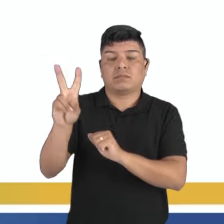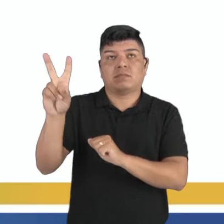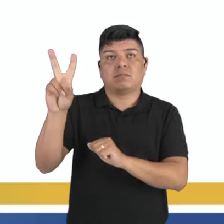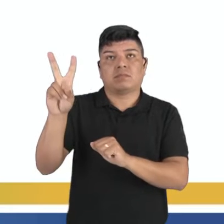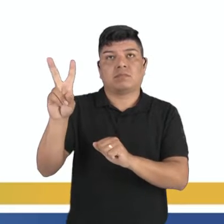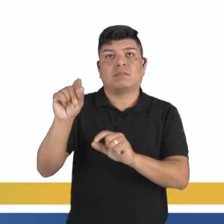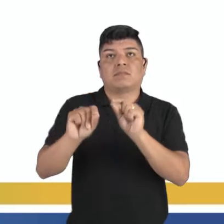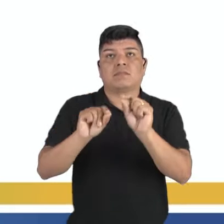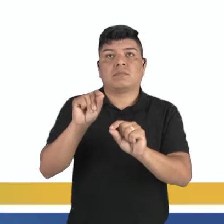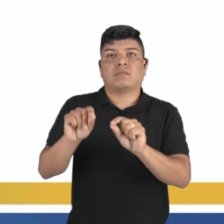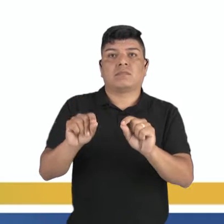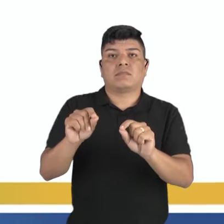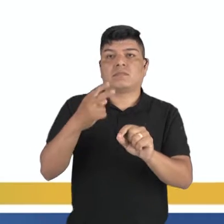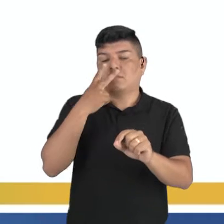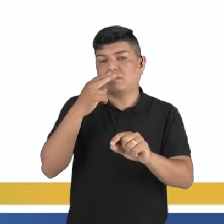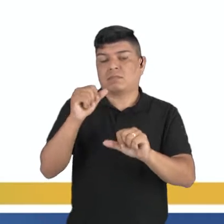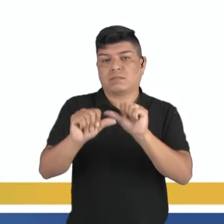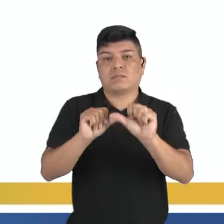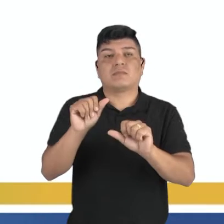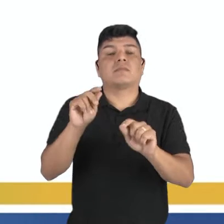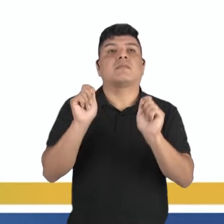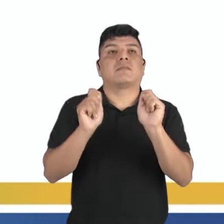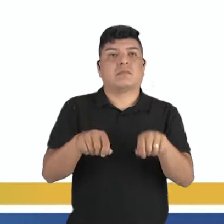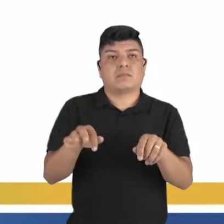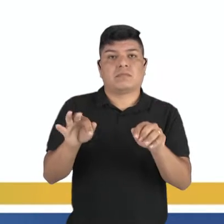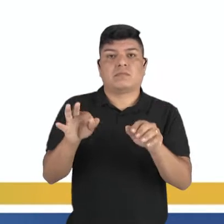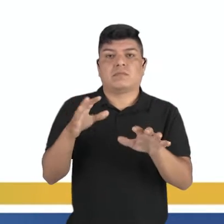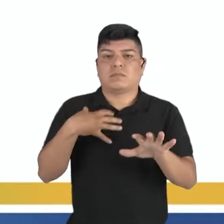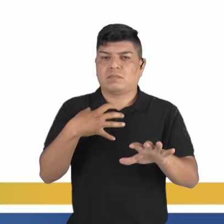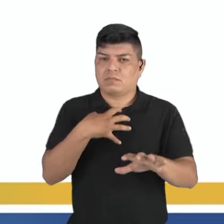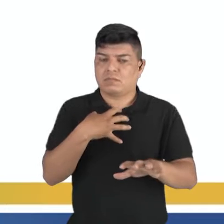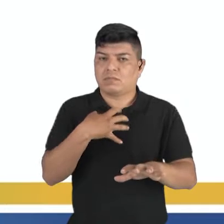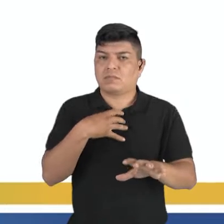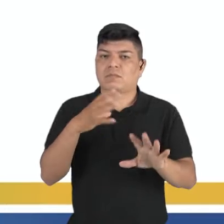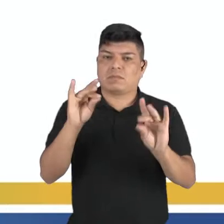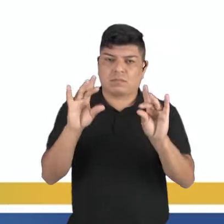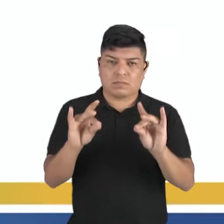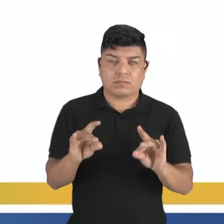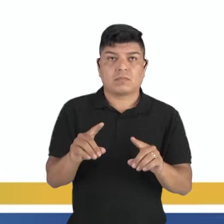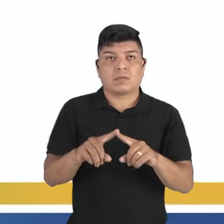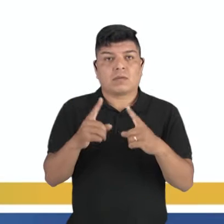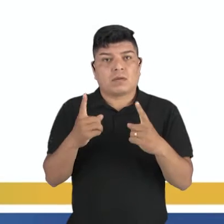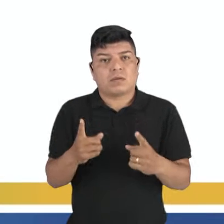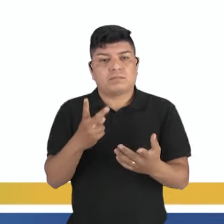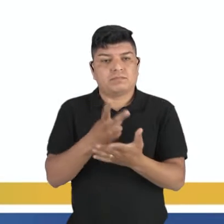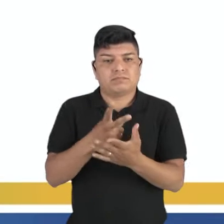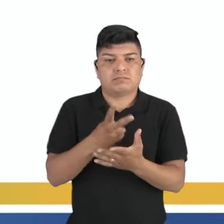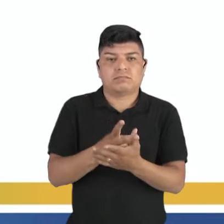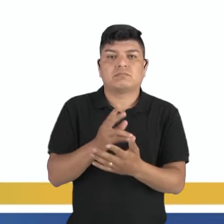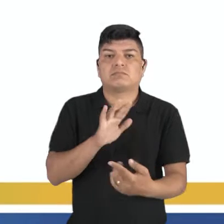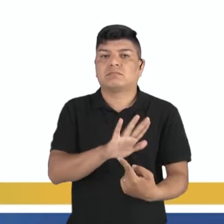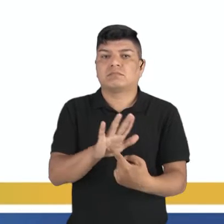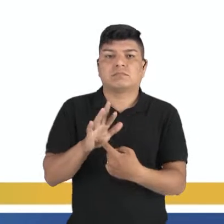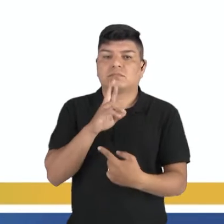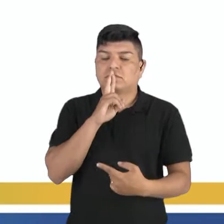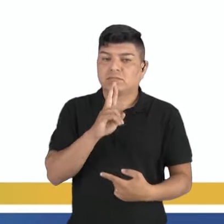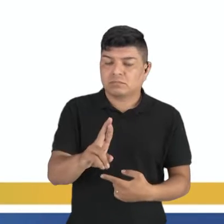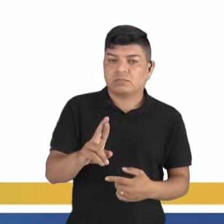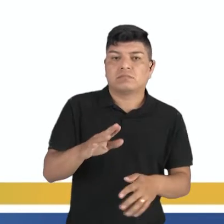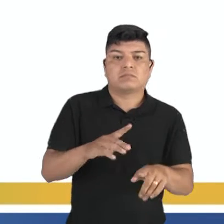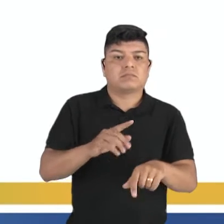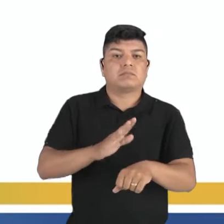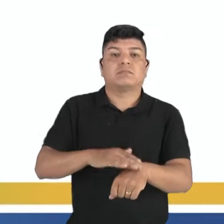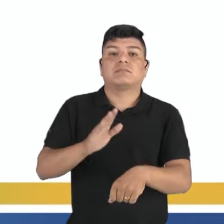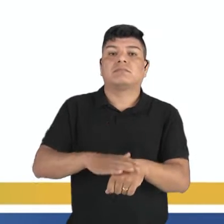são relativamente uniformes. Ela pode ser sensível aos dados, mas nem sempre fornece o resultado aí